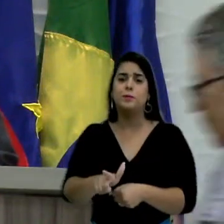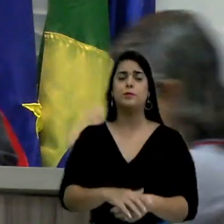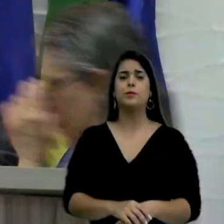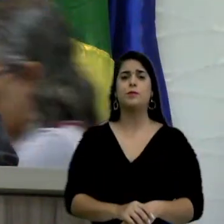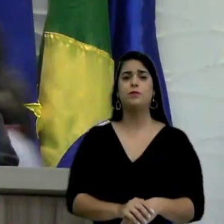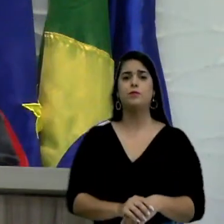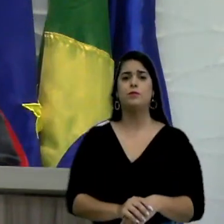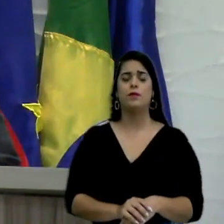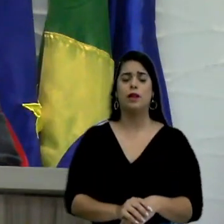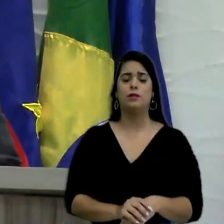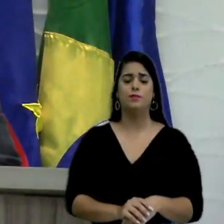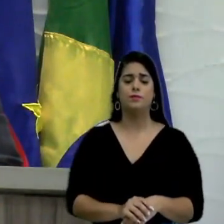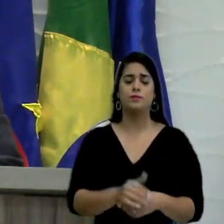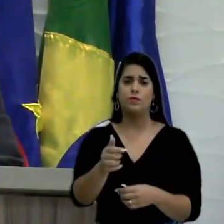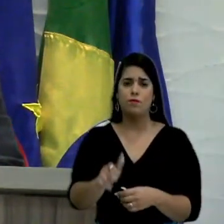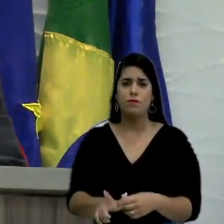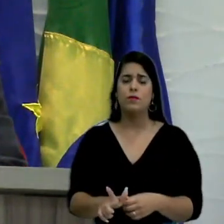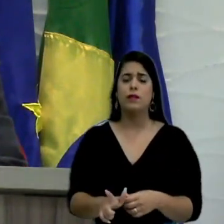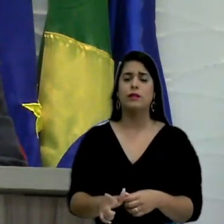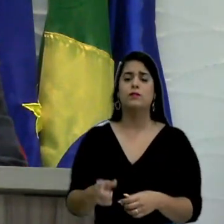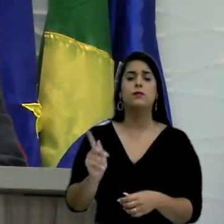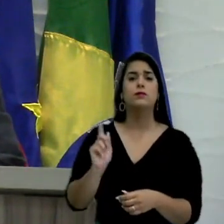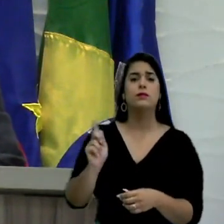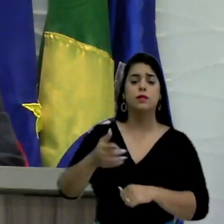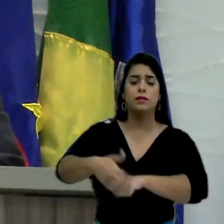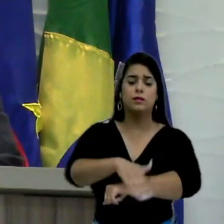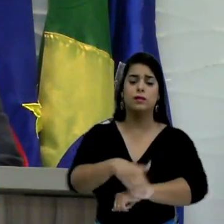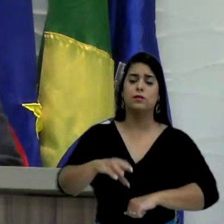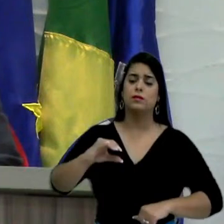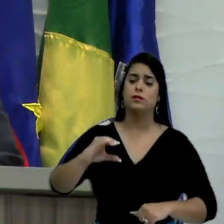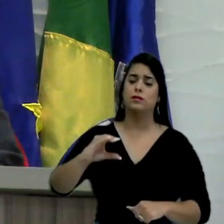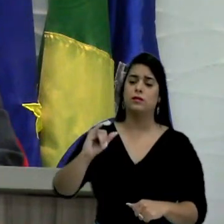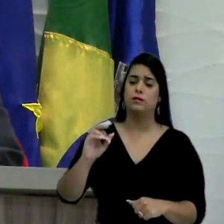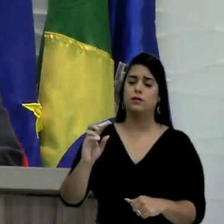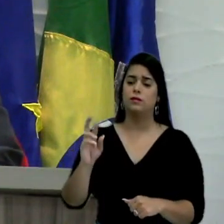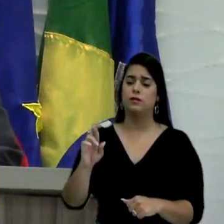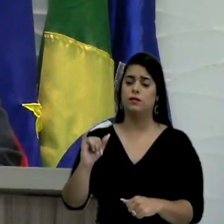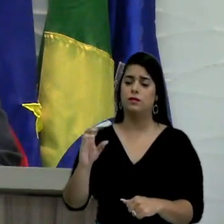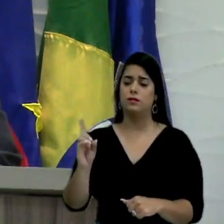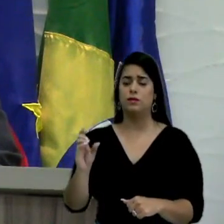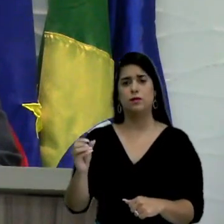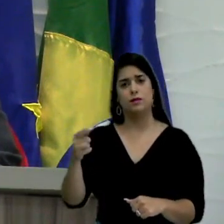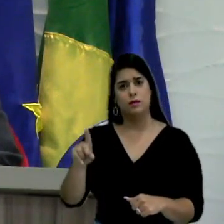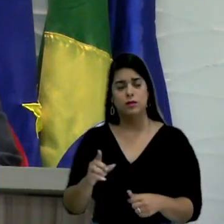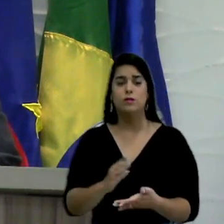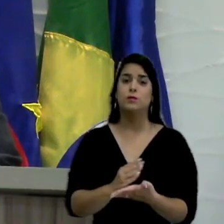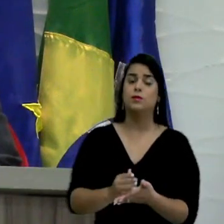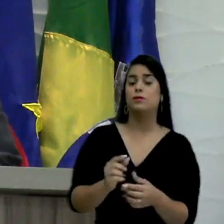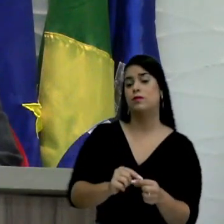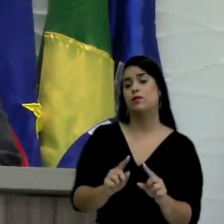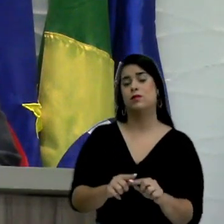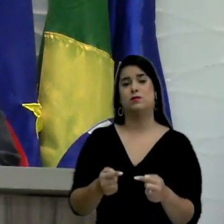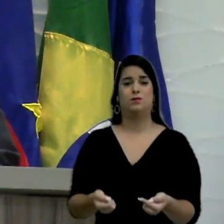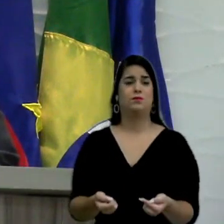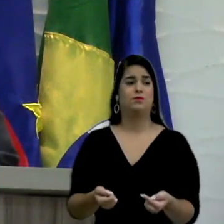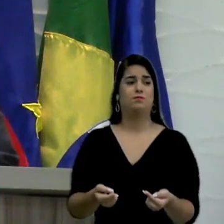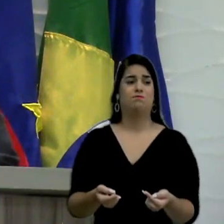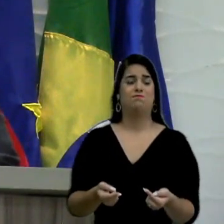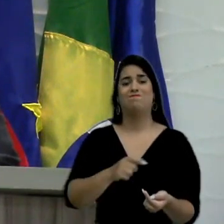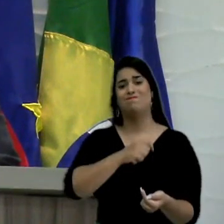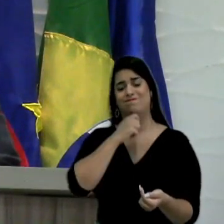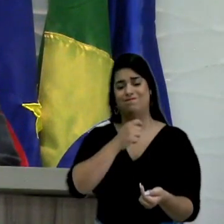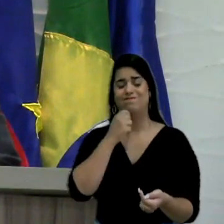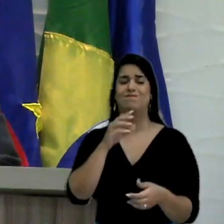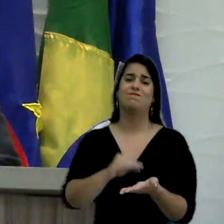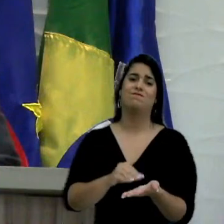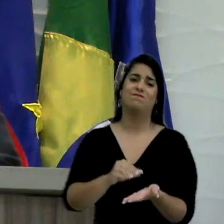um recapeamento fosse feito ali no Portal do Siridó, descendo para o Gravatá, e começaram a fazer e não terminaram. Está lá um absurdo. Quem